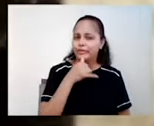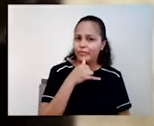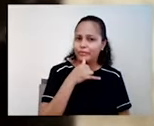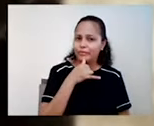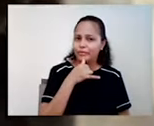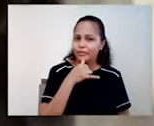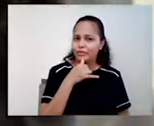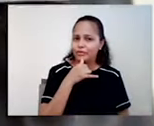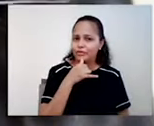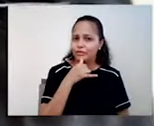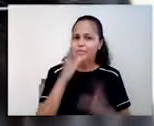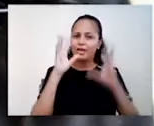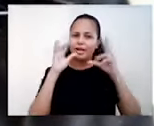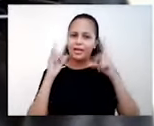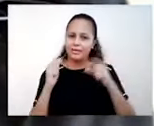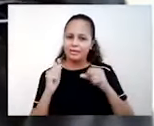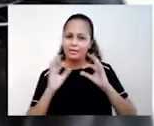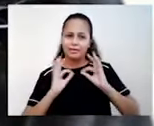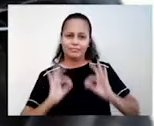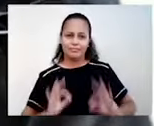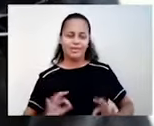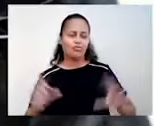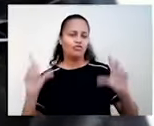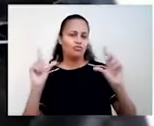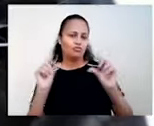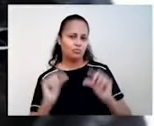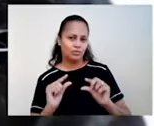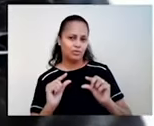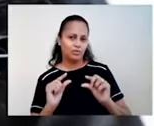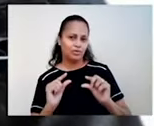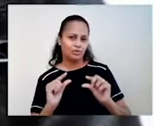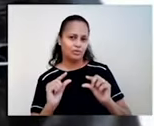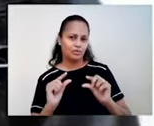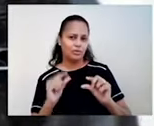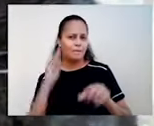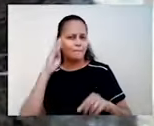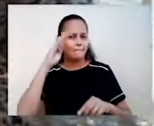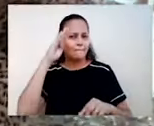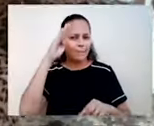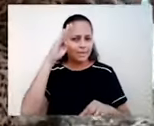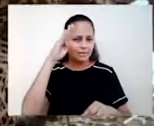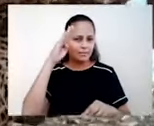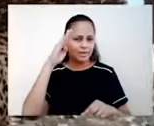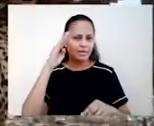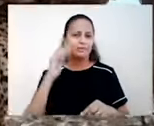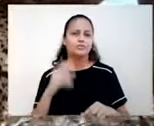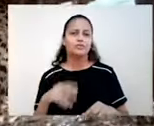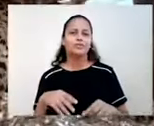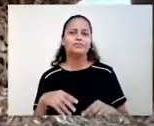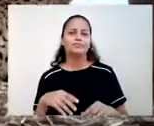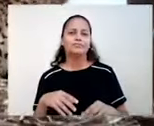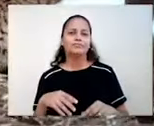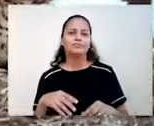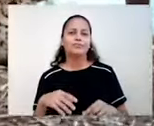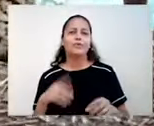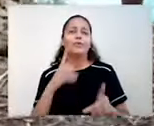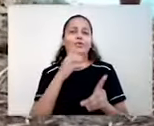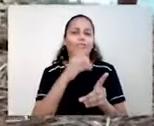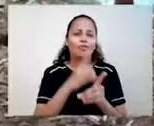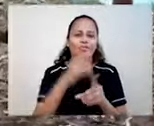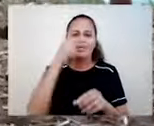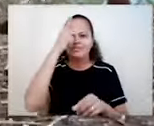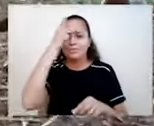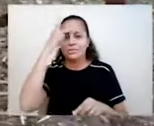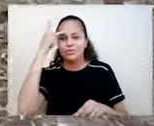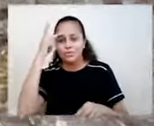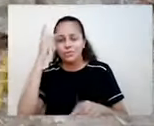Infelizmente, a população desses grandes felinos vem diminuindo muito. Principalmente onde entram em conflito com as pessoas, já